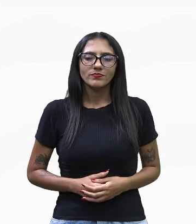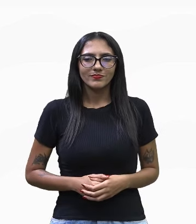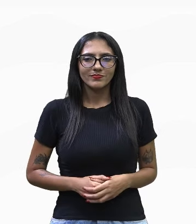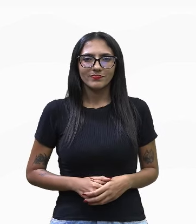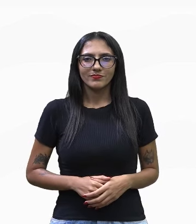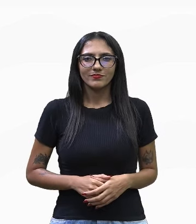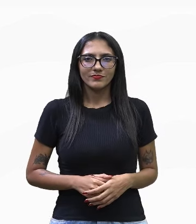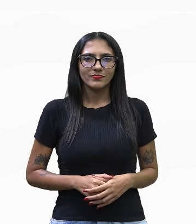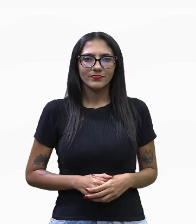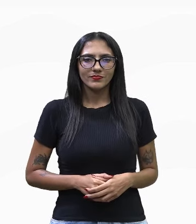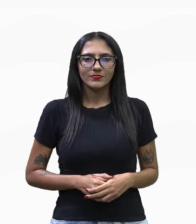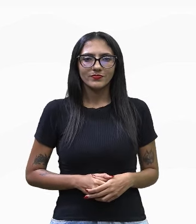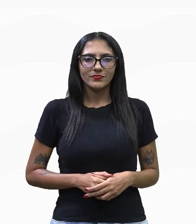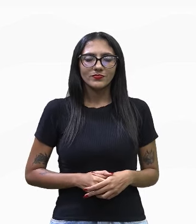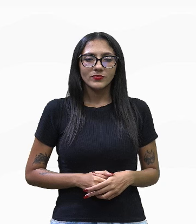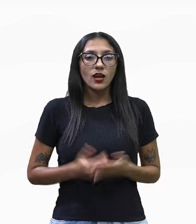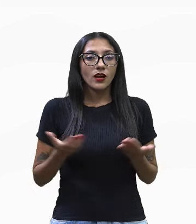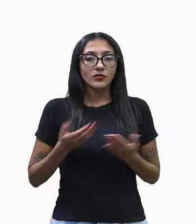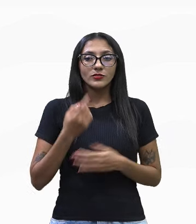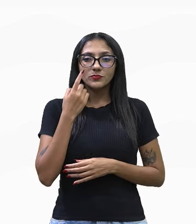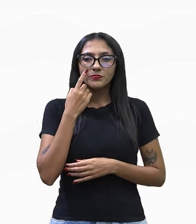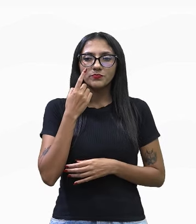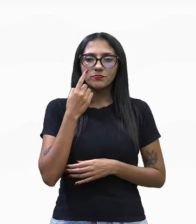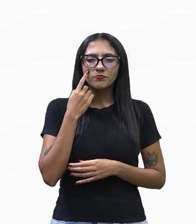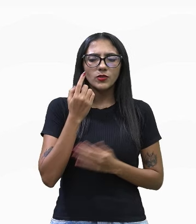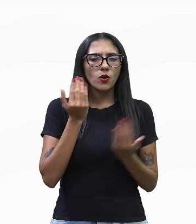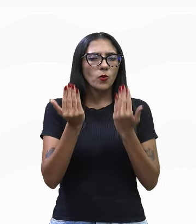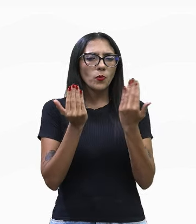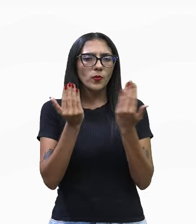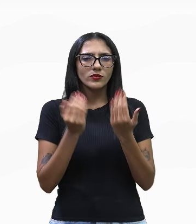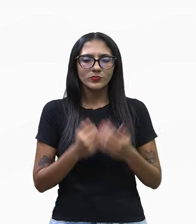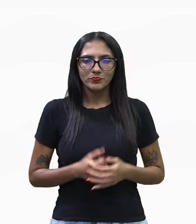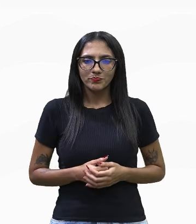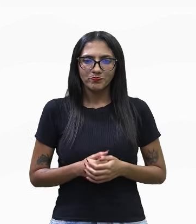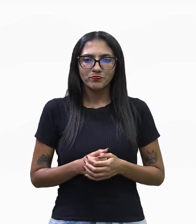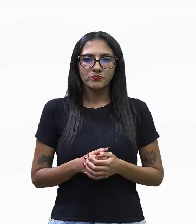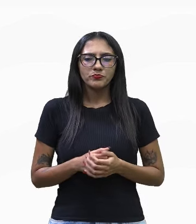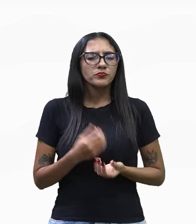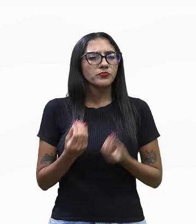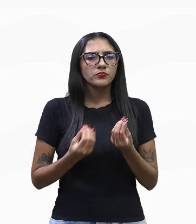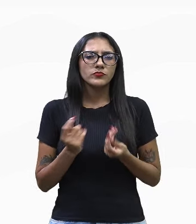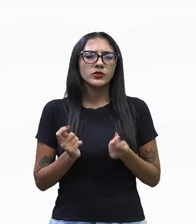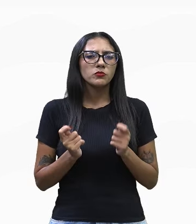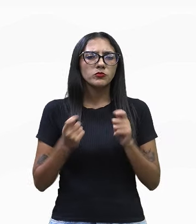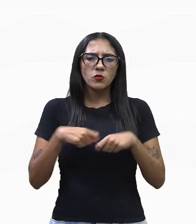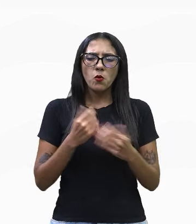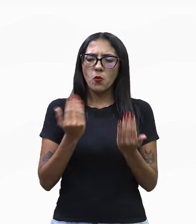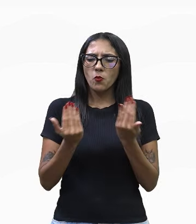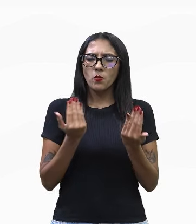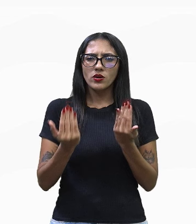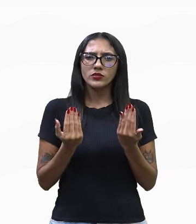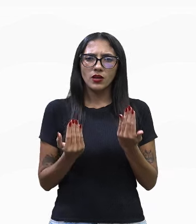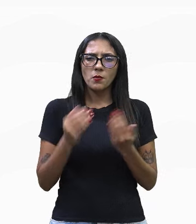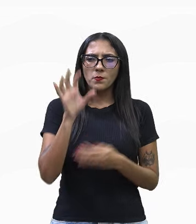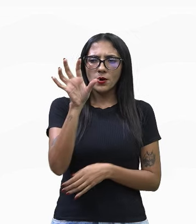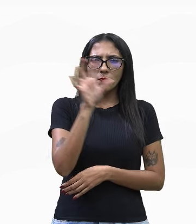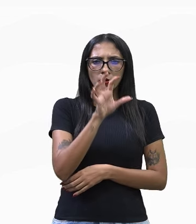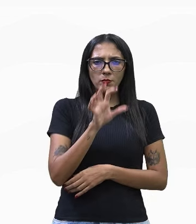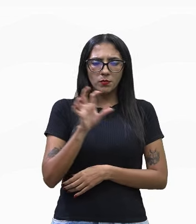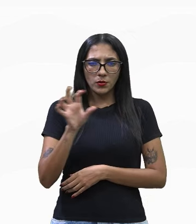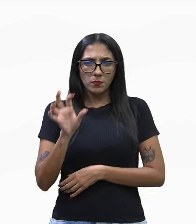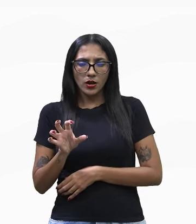então lá ver não é a comparação que é que nos ajuda permitem a comparação entre diferentes regiões ou